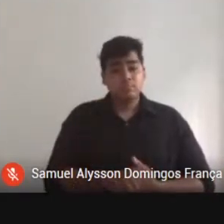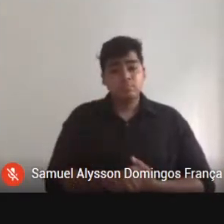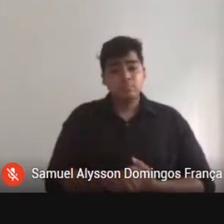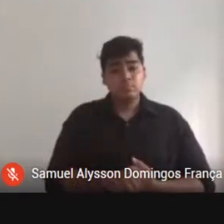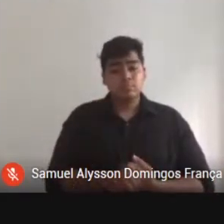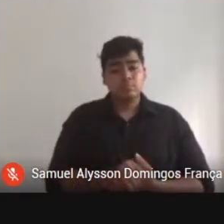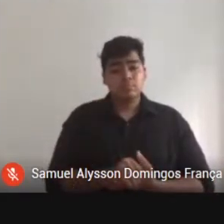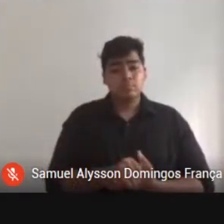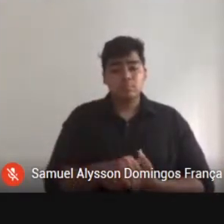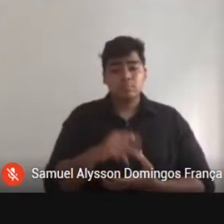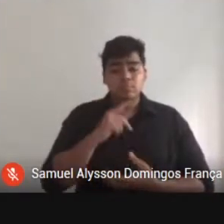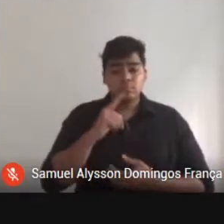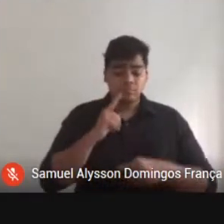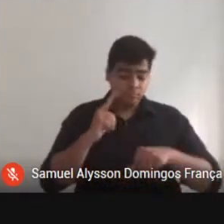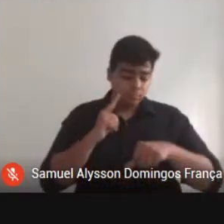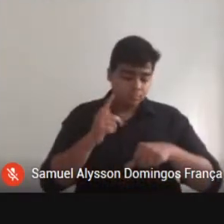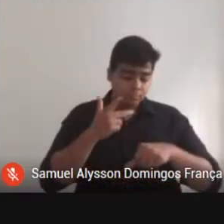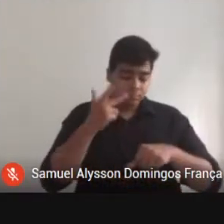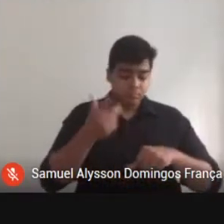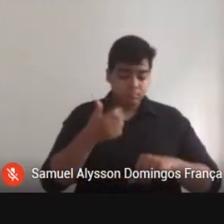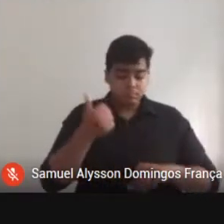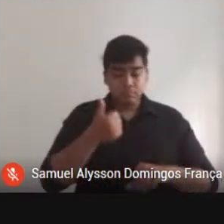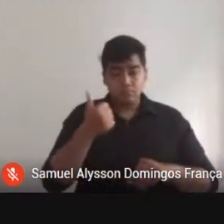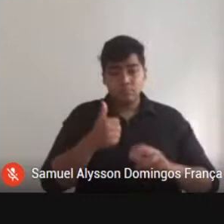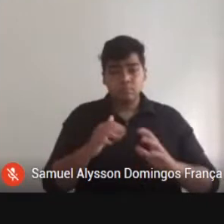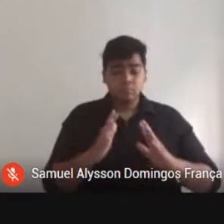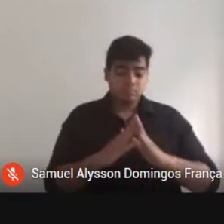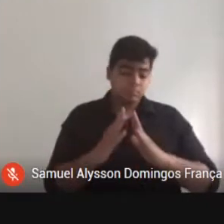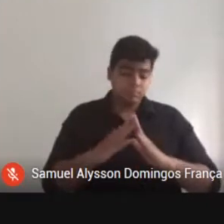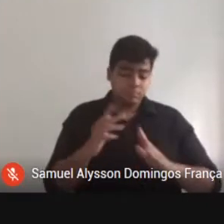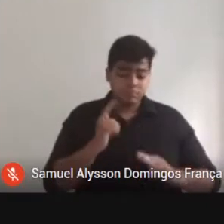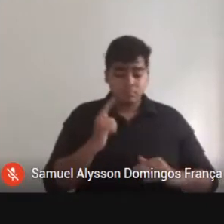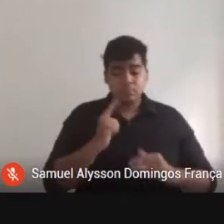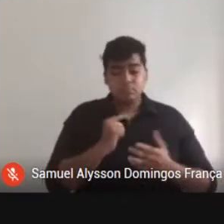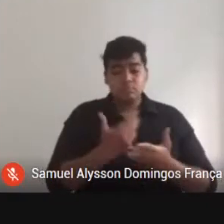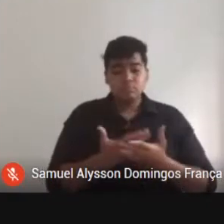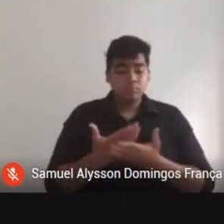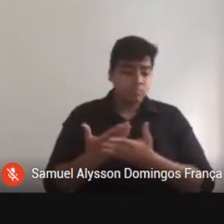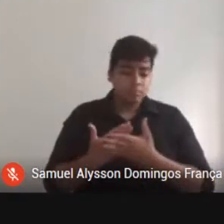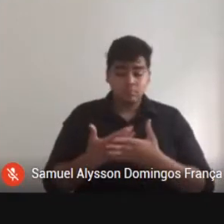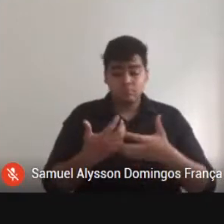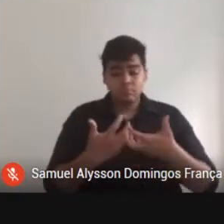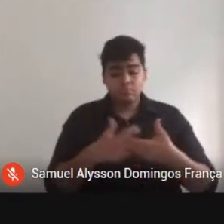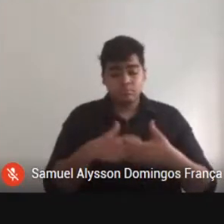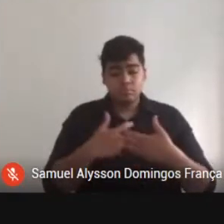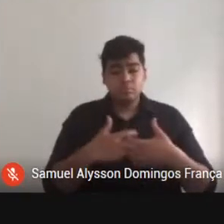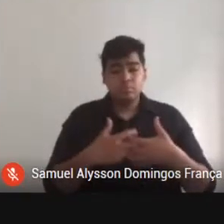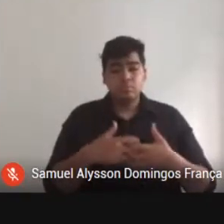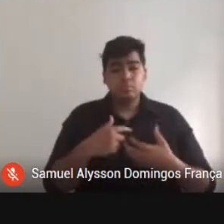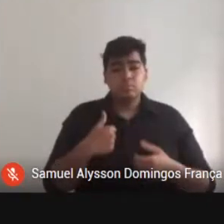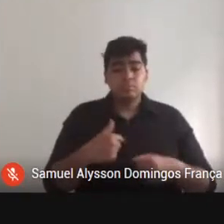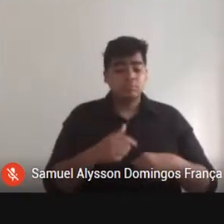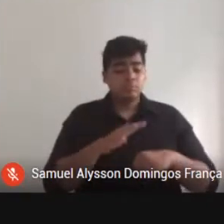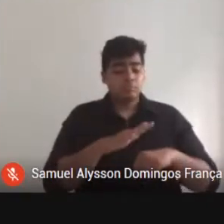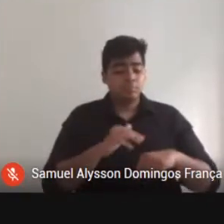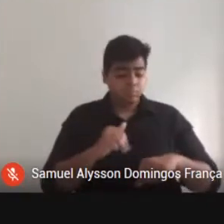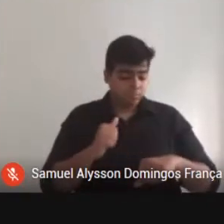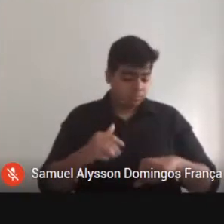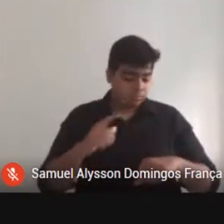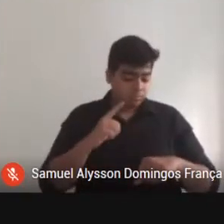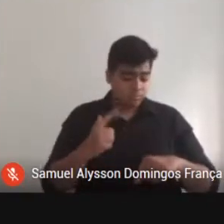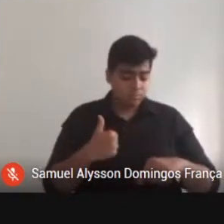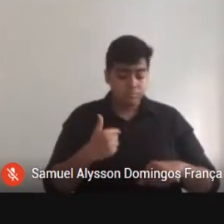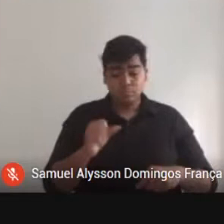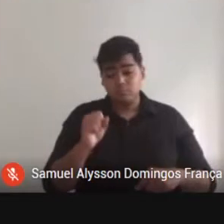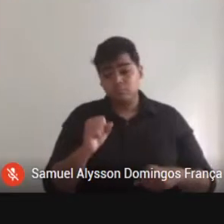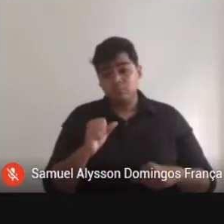aqui, do primeiro estudo de caso, vou apresentar 2 estudos de casos de experiência que eu fiz no IFPB, ao qual eu chamei aqui de Meu BIM e Meu Lápis, né,